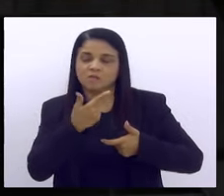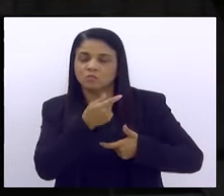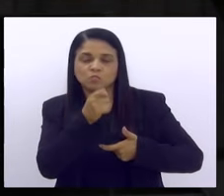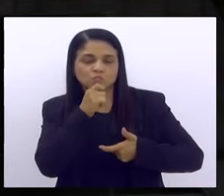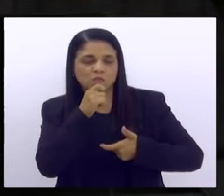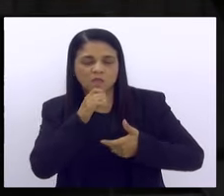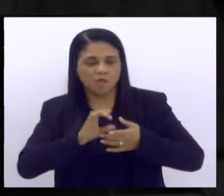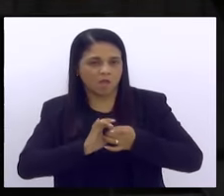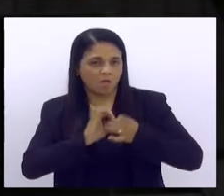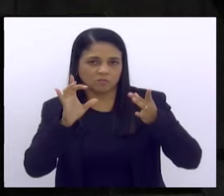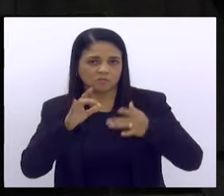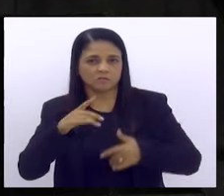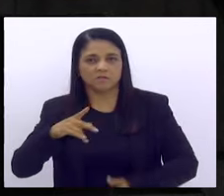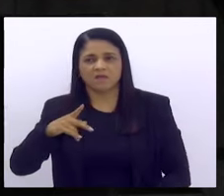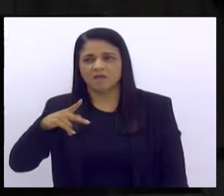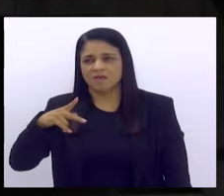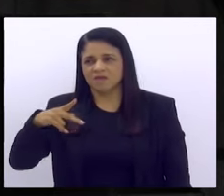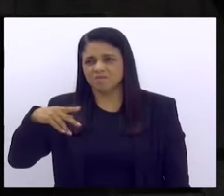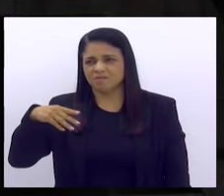NTT.